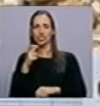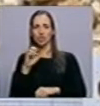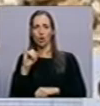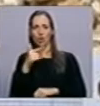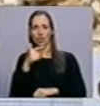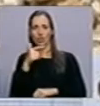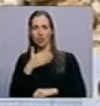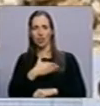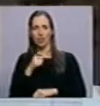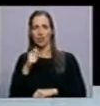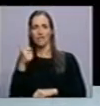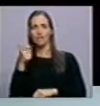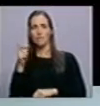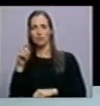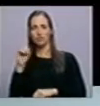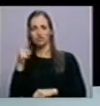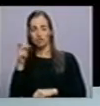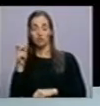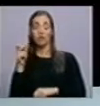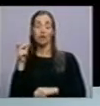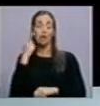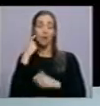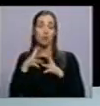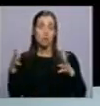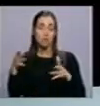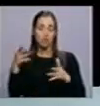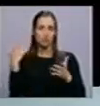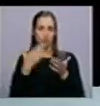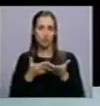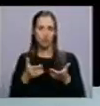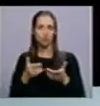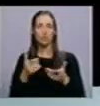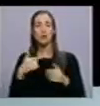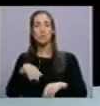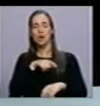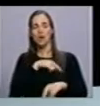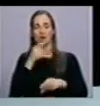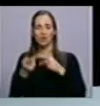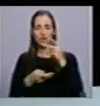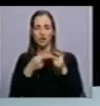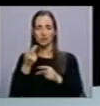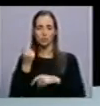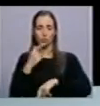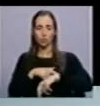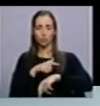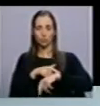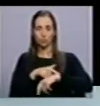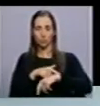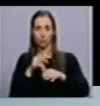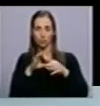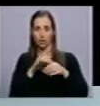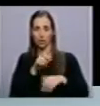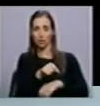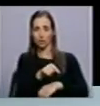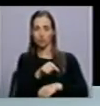dos meteoritos que nós conhecemos até hoje. Ora bem, só que as mais recentes análises feitas a este meteorito,